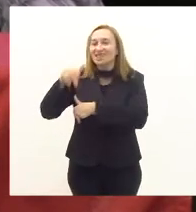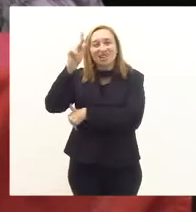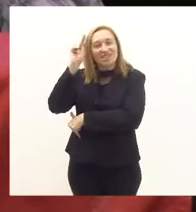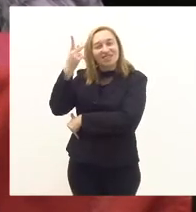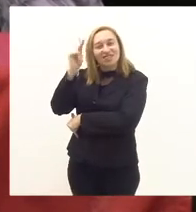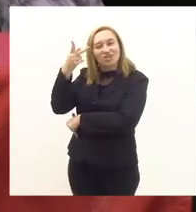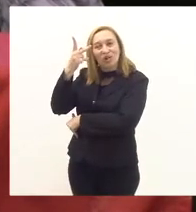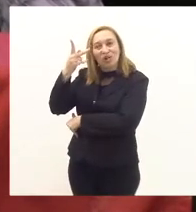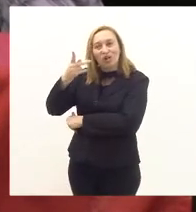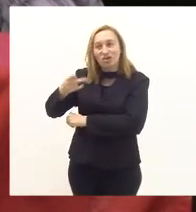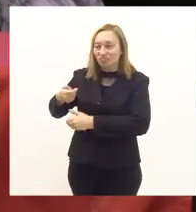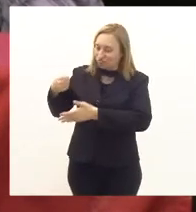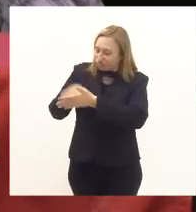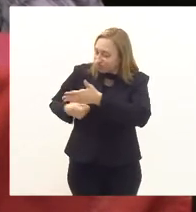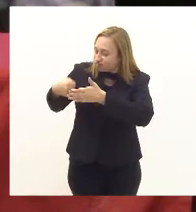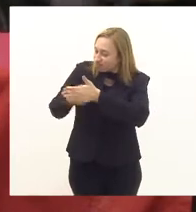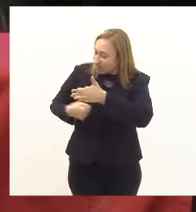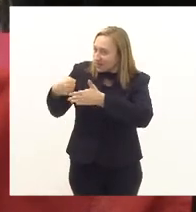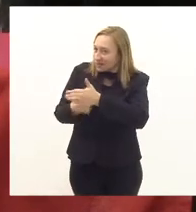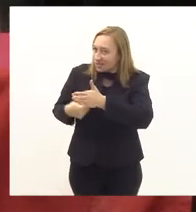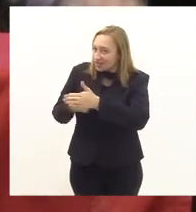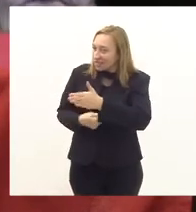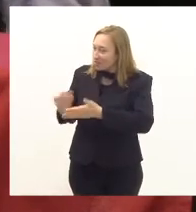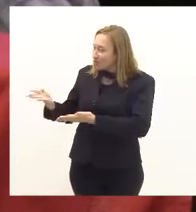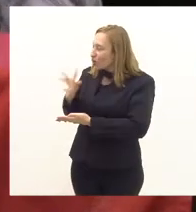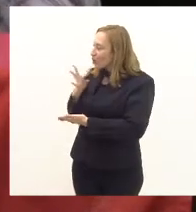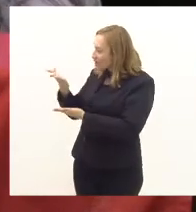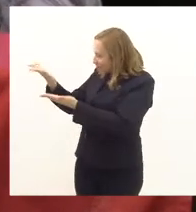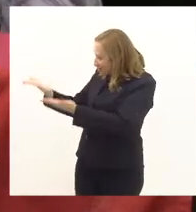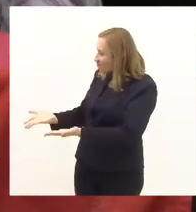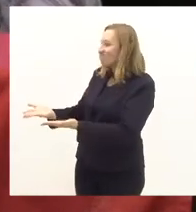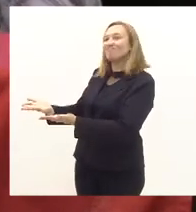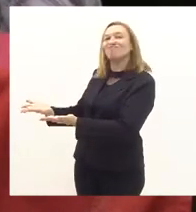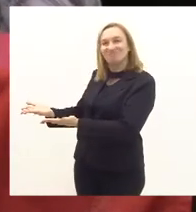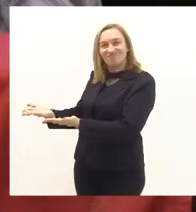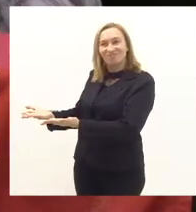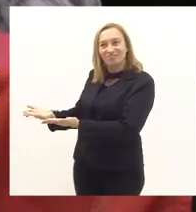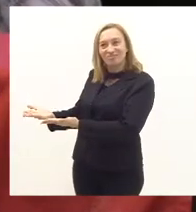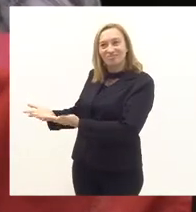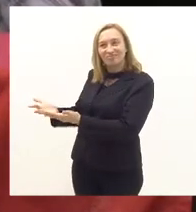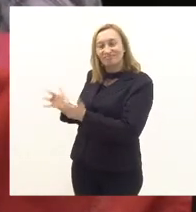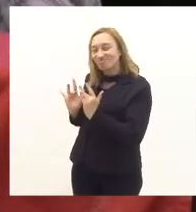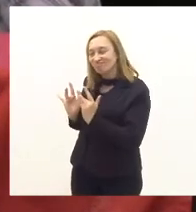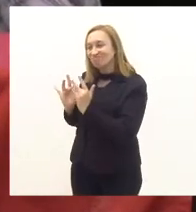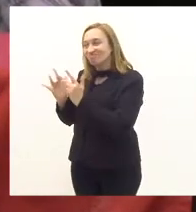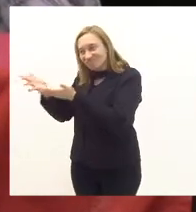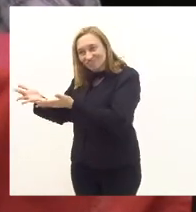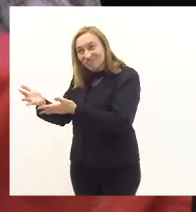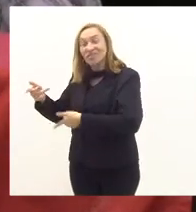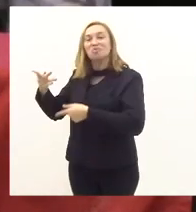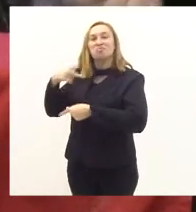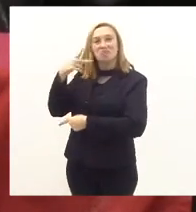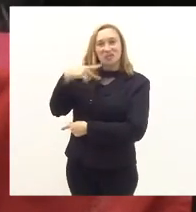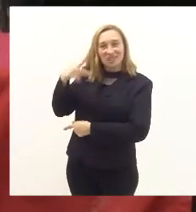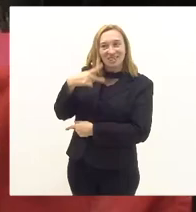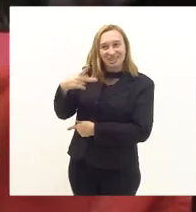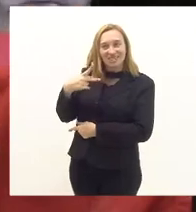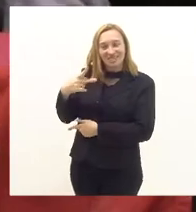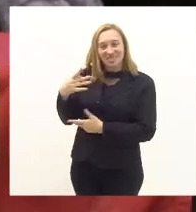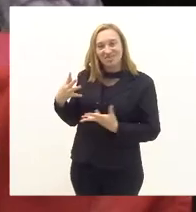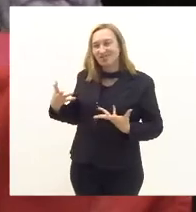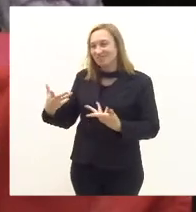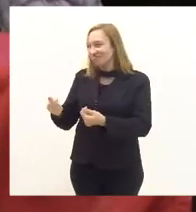histórico, combativo. Está aqui o nosso reconhecimento afetivo, político e